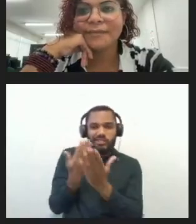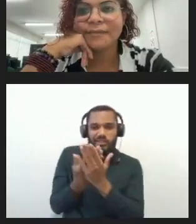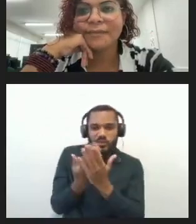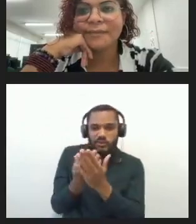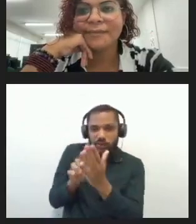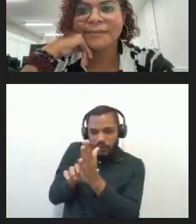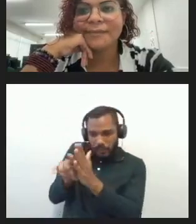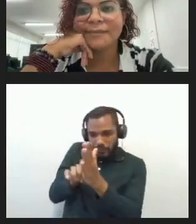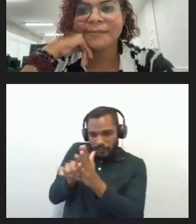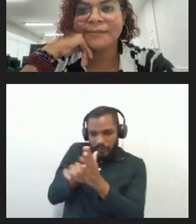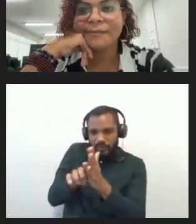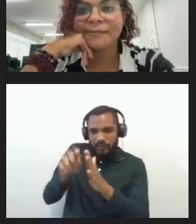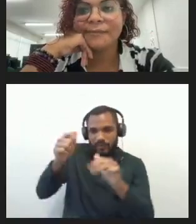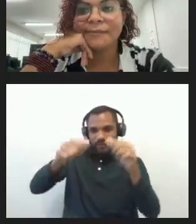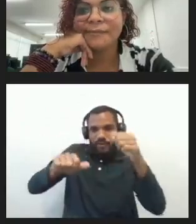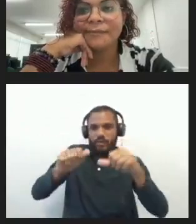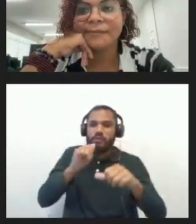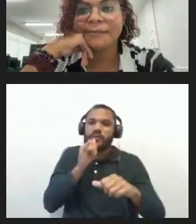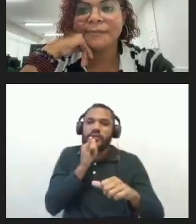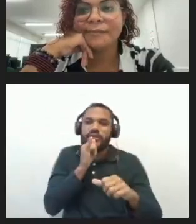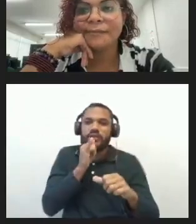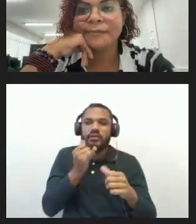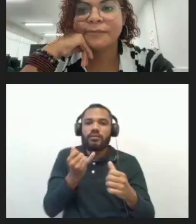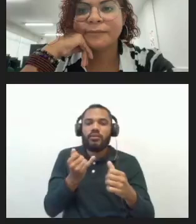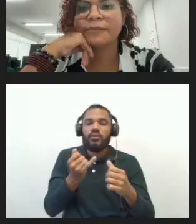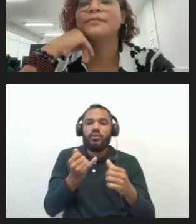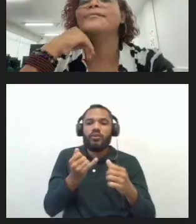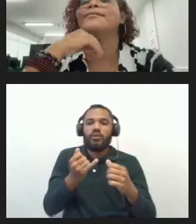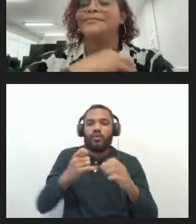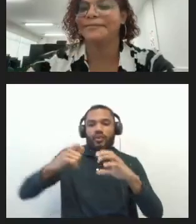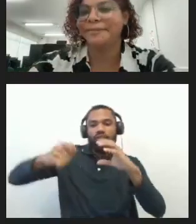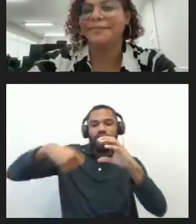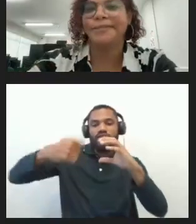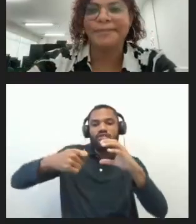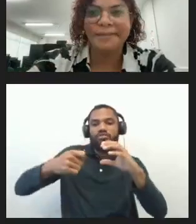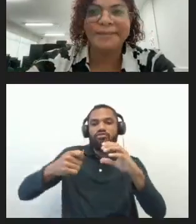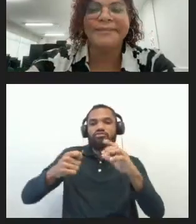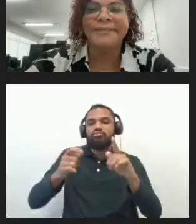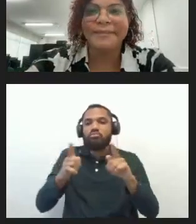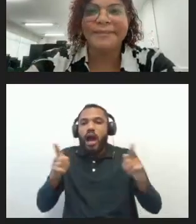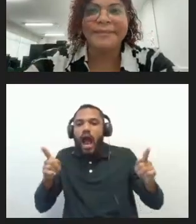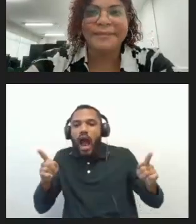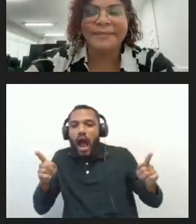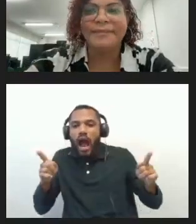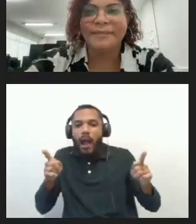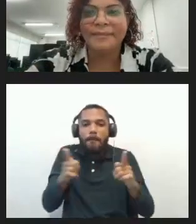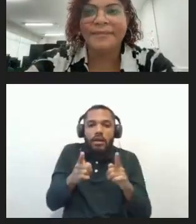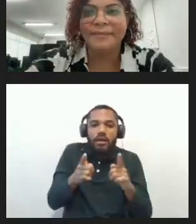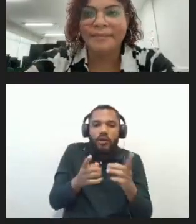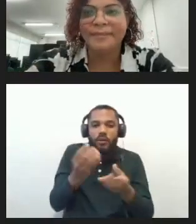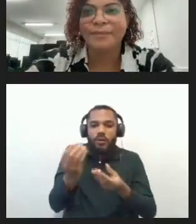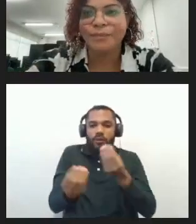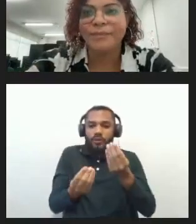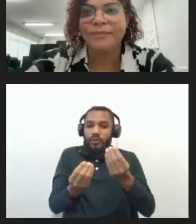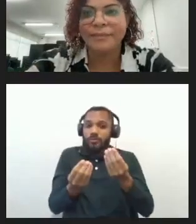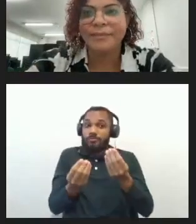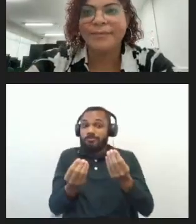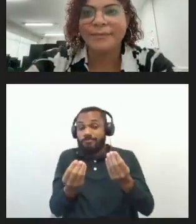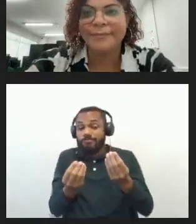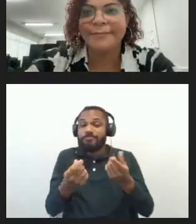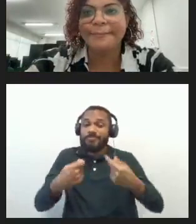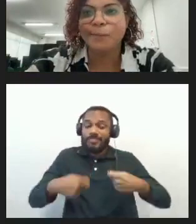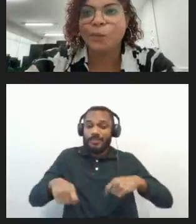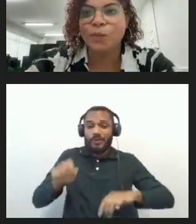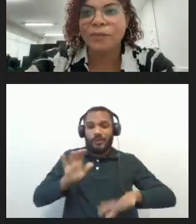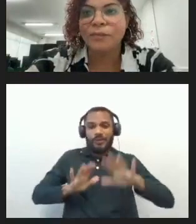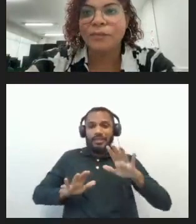que avaliaram aí, por exemplo, a extensão de vídeos. Então, dependendo do contexto, a gente precisa ter um certo cuidado.